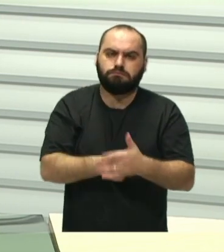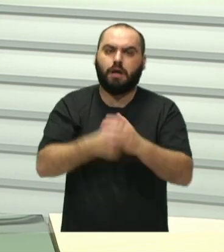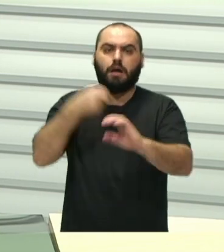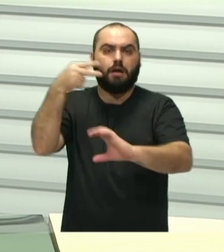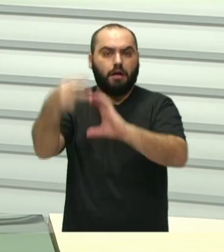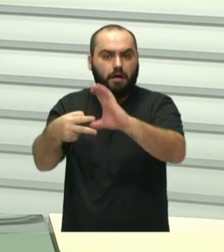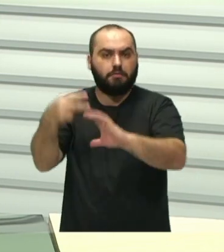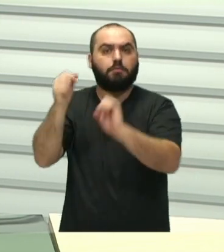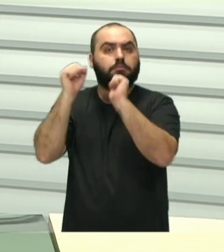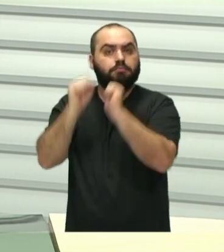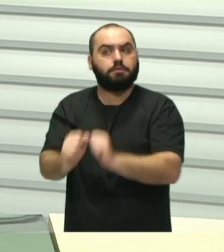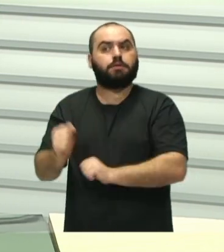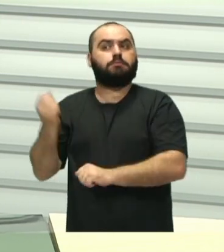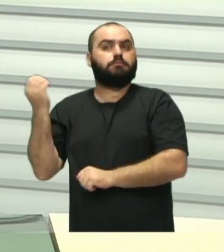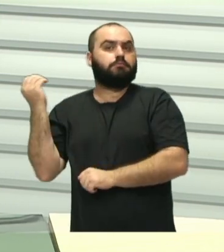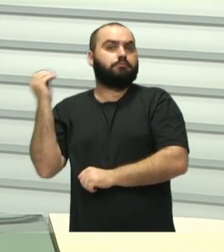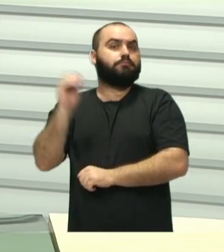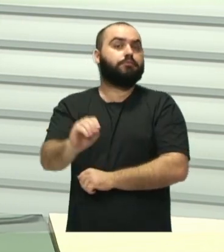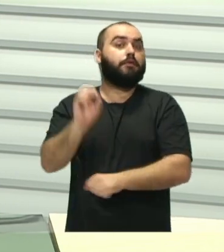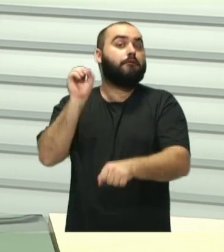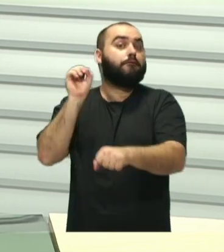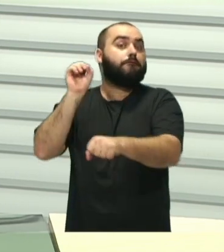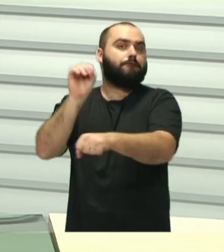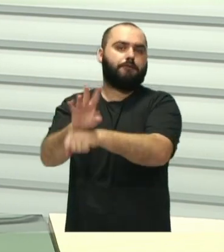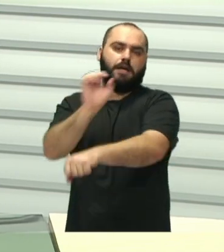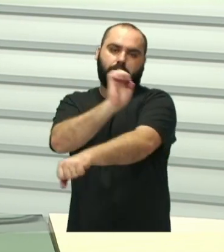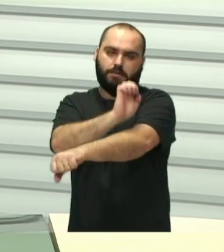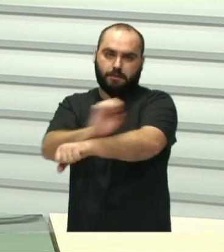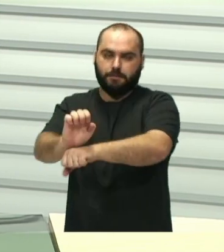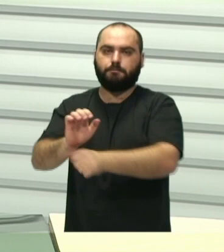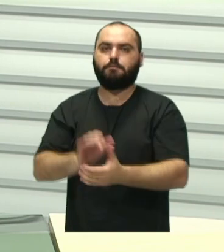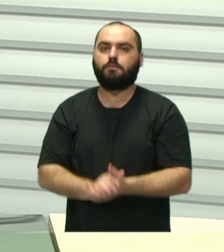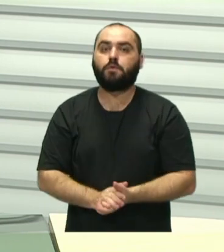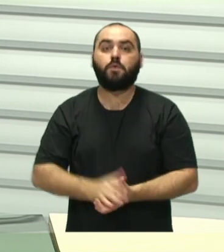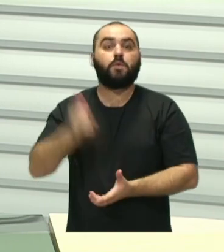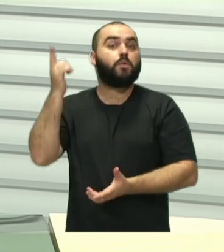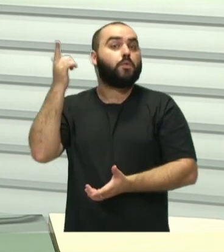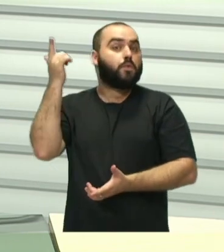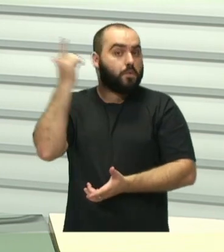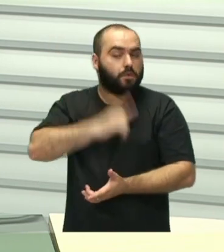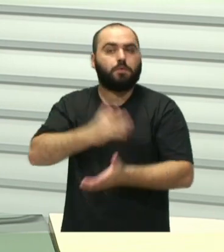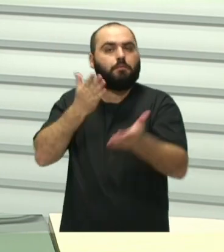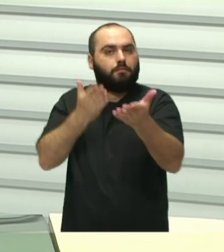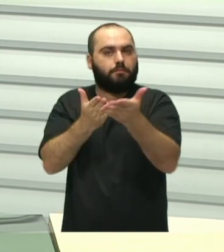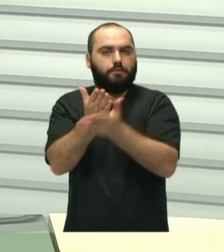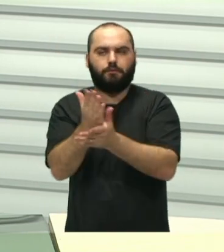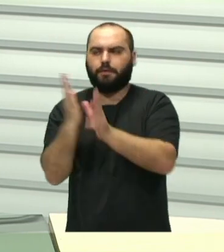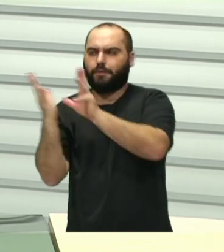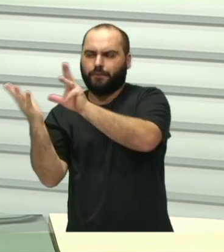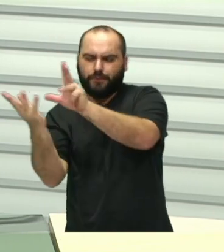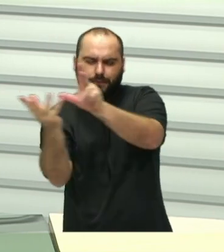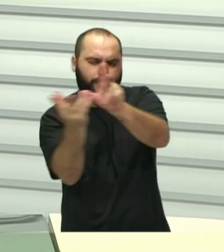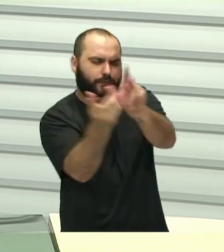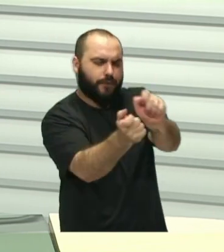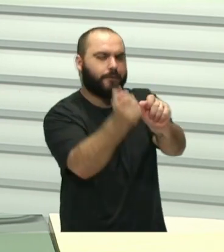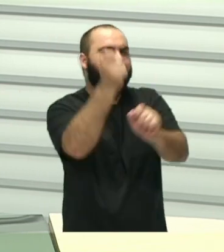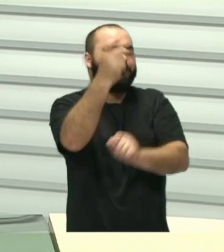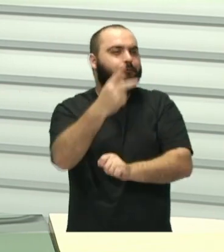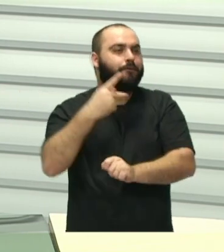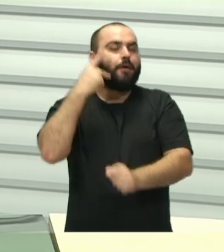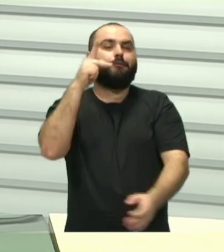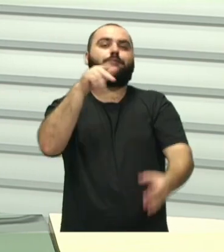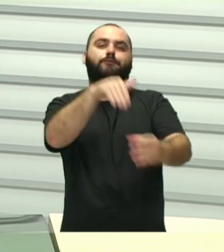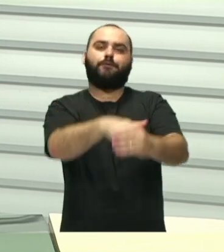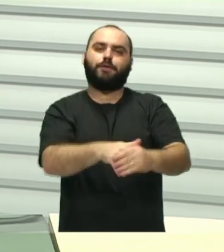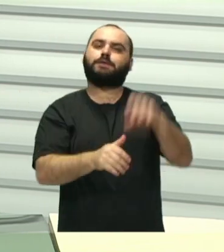oferecer vagas de estágio e nós conseguimos aprovar mesa diretora por unanimidade com todos os vereadores aqui quero agradecer a